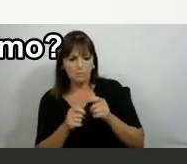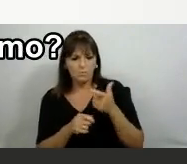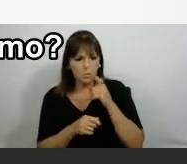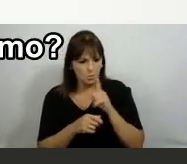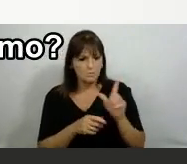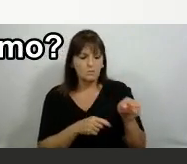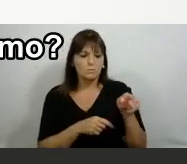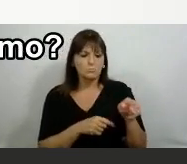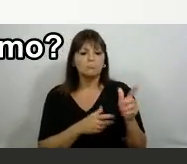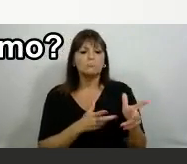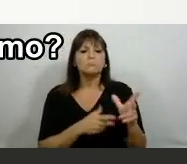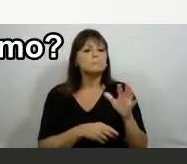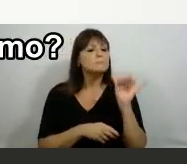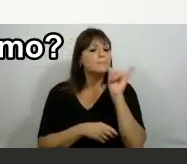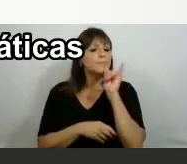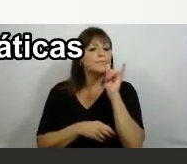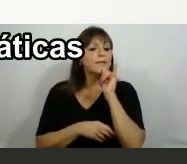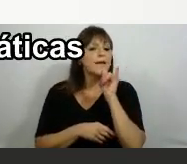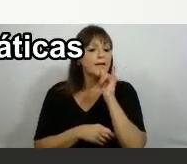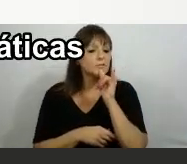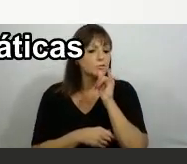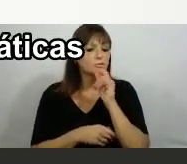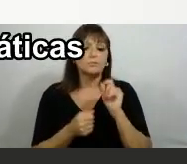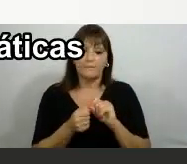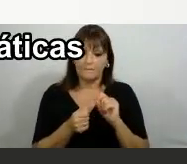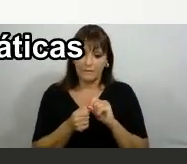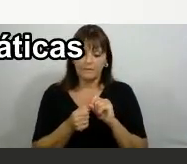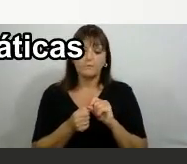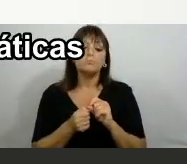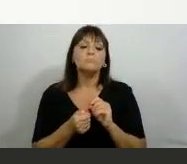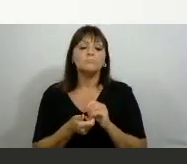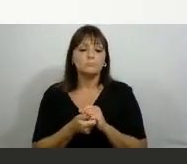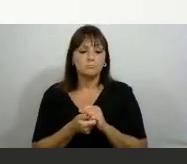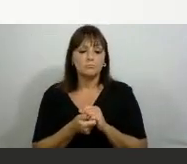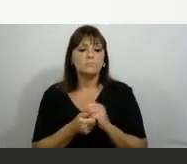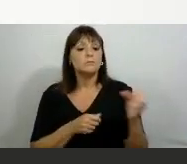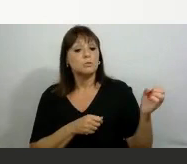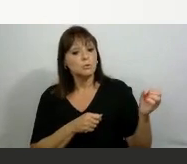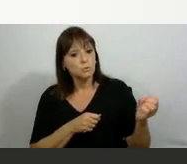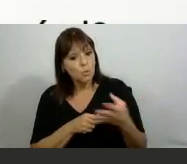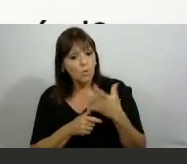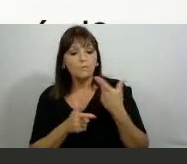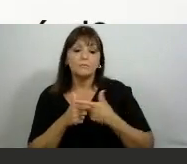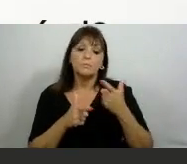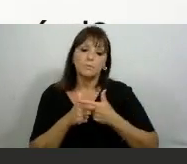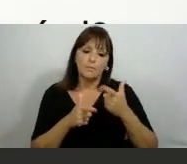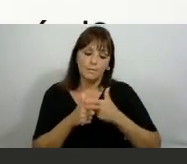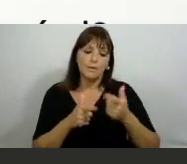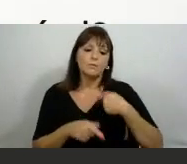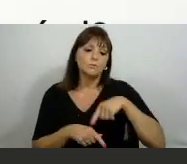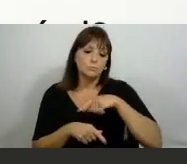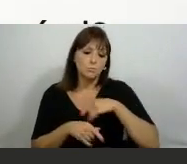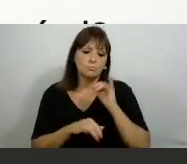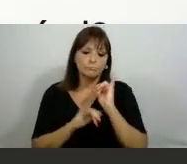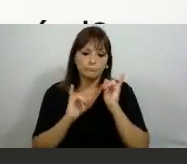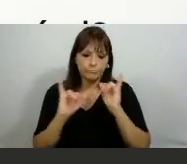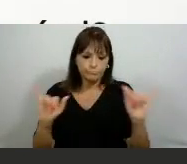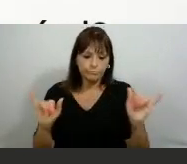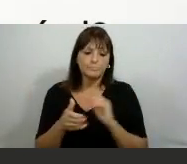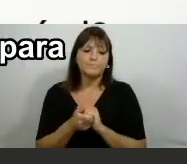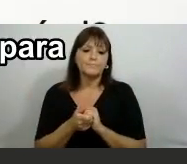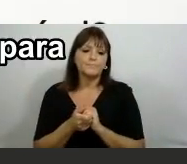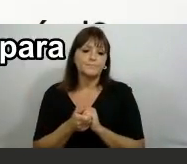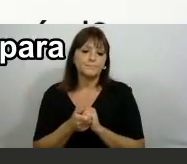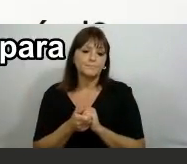E esses testes estão sendo feitos mesmo? Então, de novo, novas problemáticas na nossa narrativa. No mundo feliz